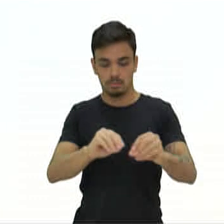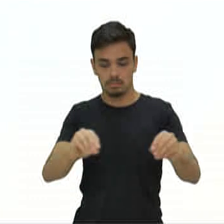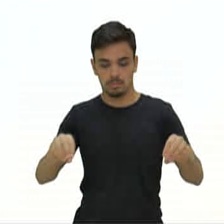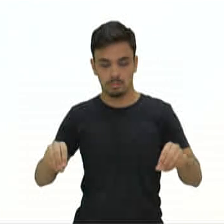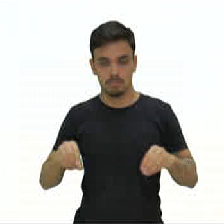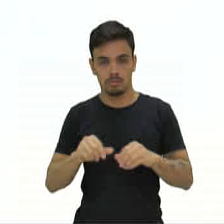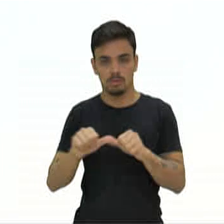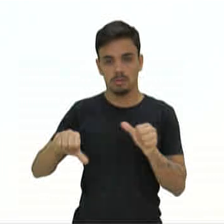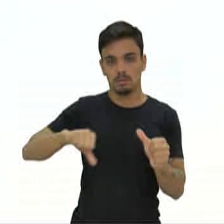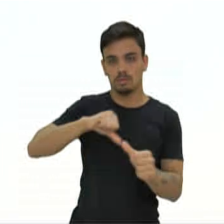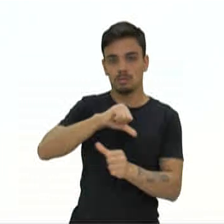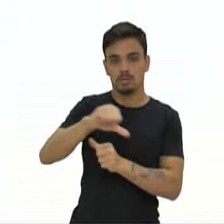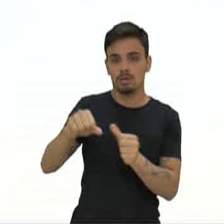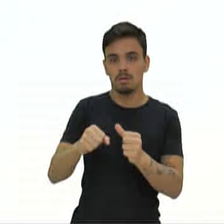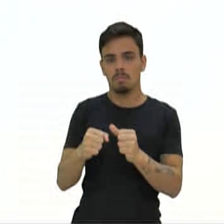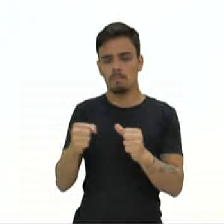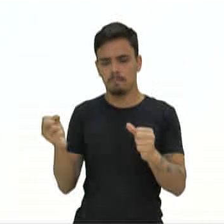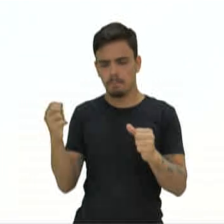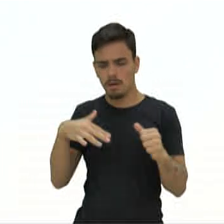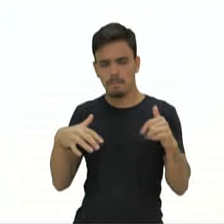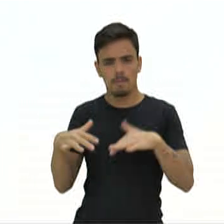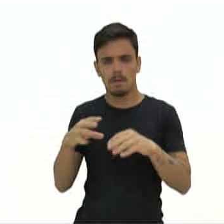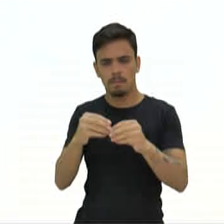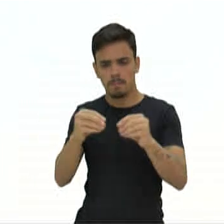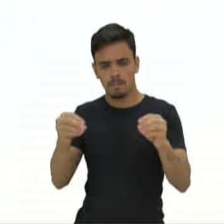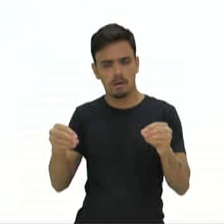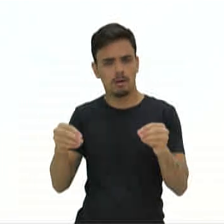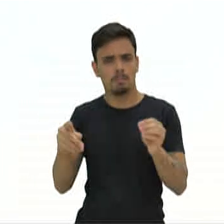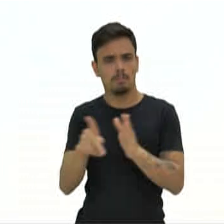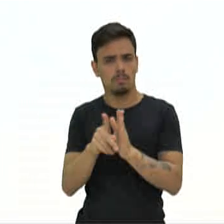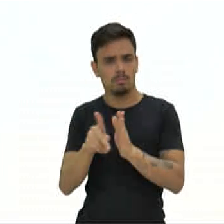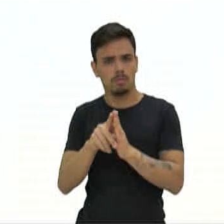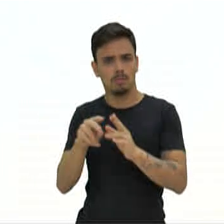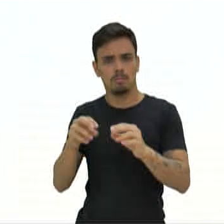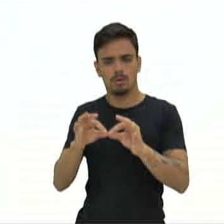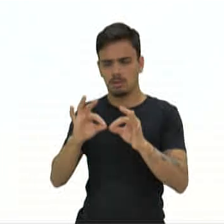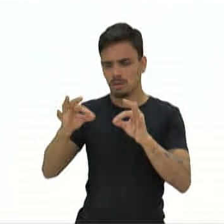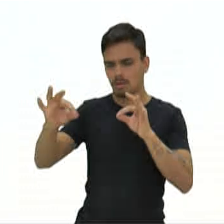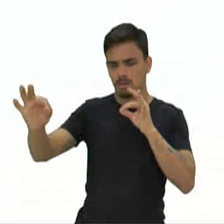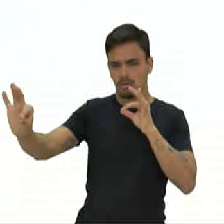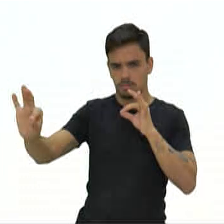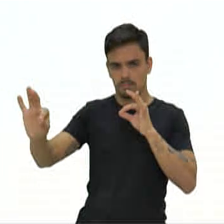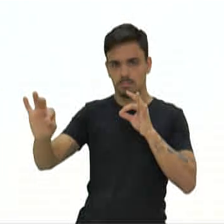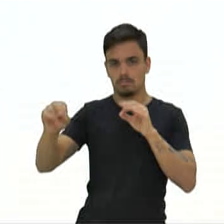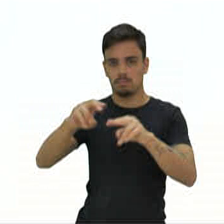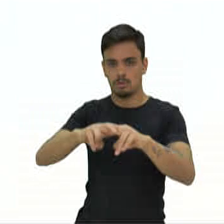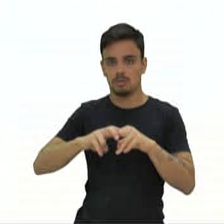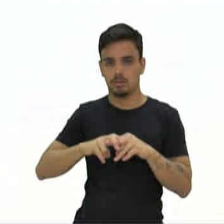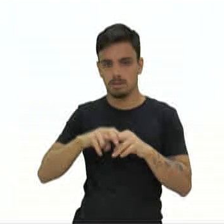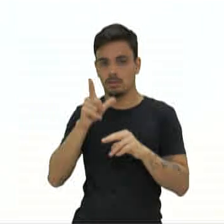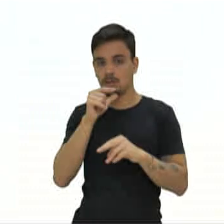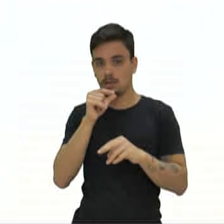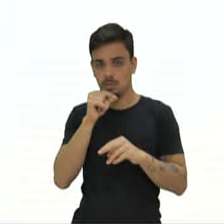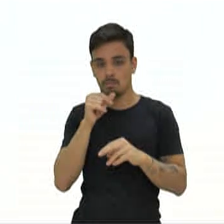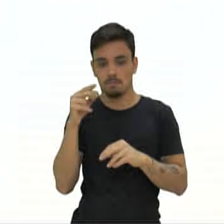aluviais formam-se pelo acúmulo de sedimentos e partículas transportadas por grandes distâncias pela força das